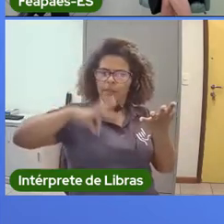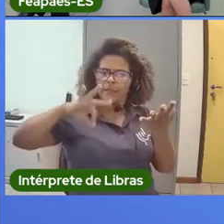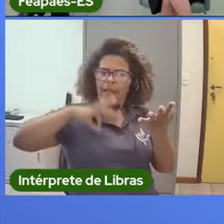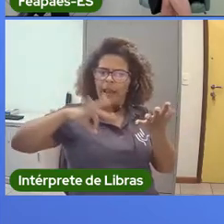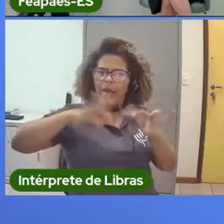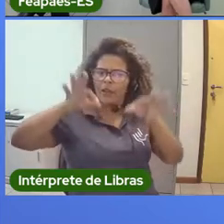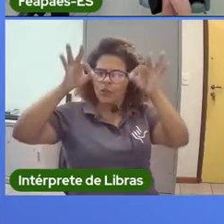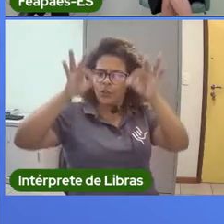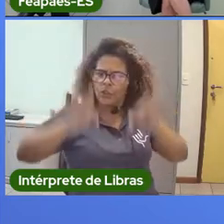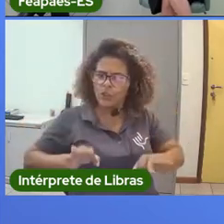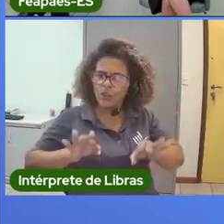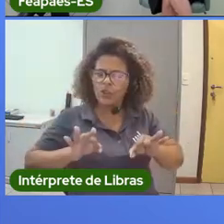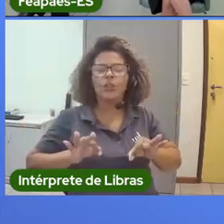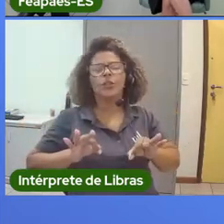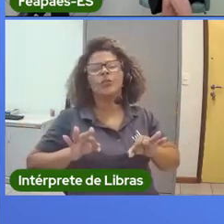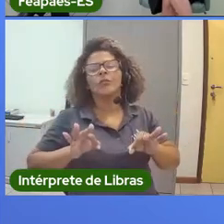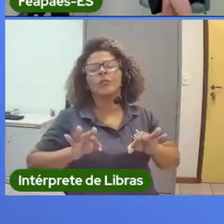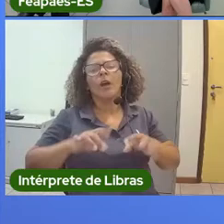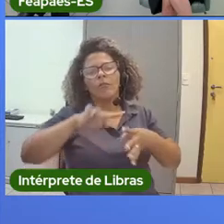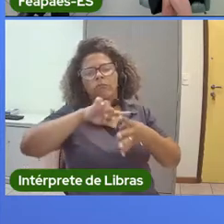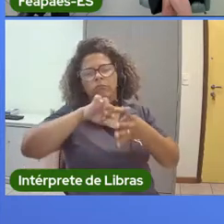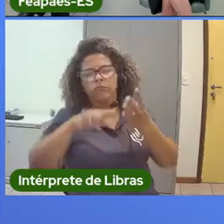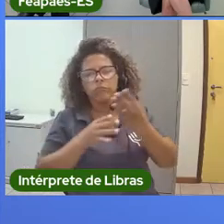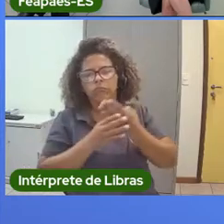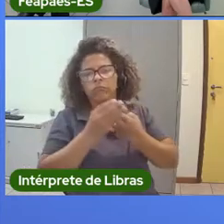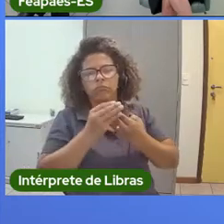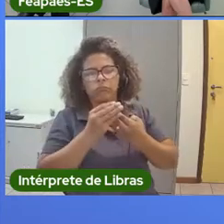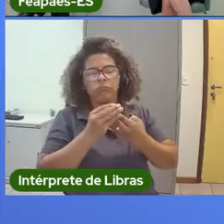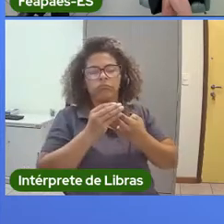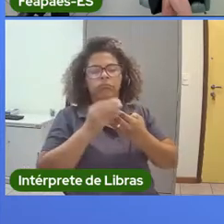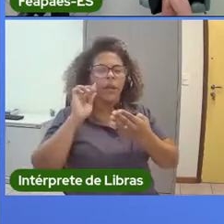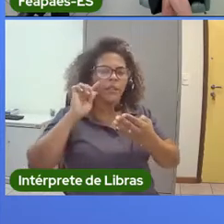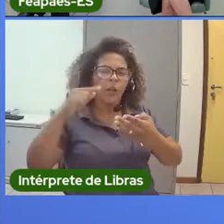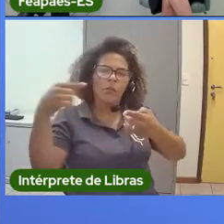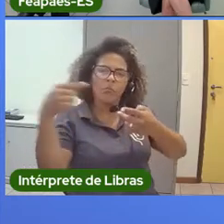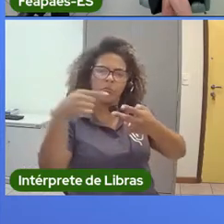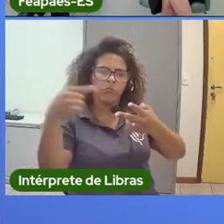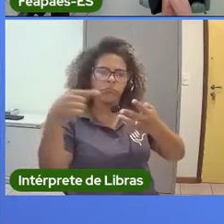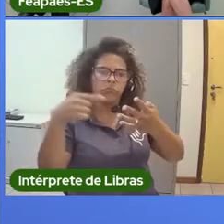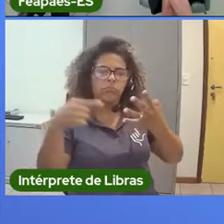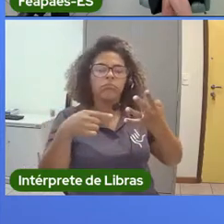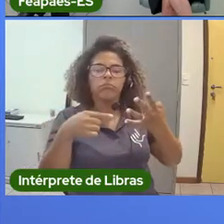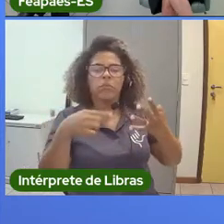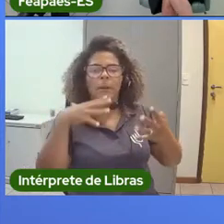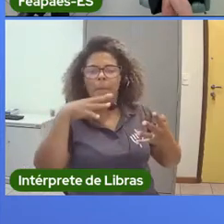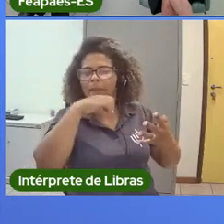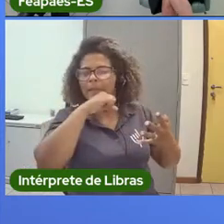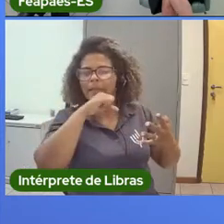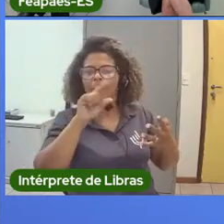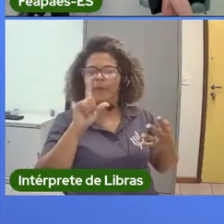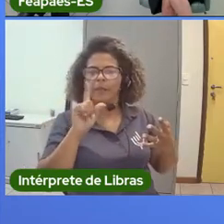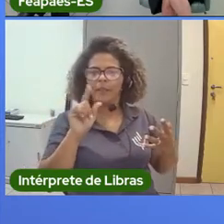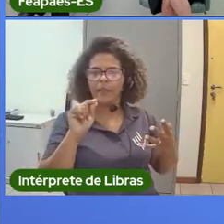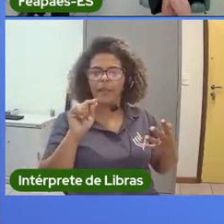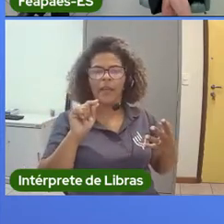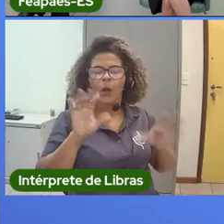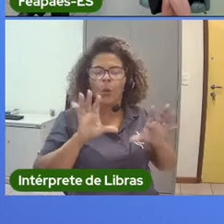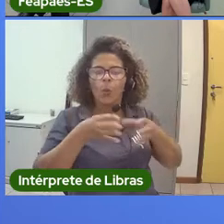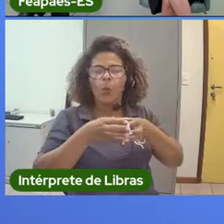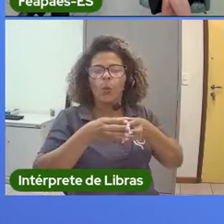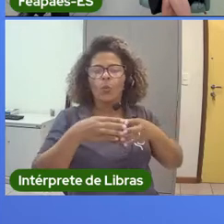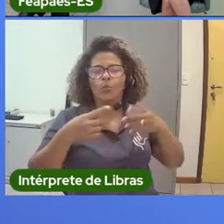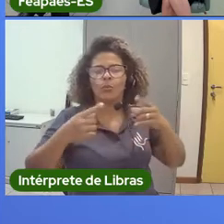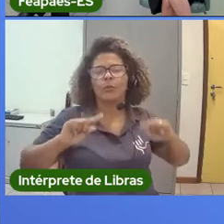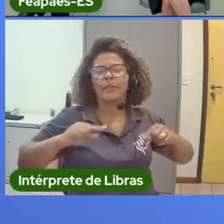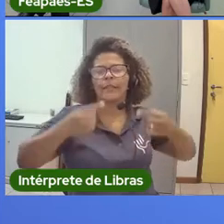digna. E nesse sentido, se a gente olhar para todos esses demarcadores, a gente percebe um conjunto de desafios que a